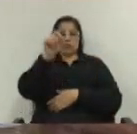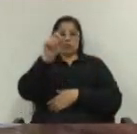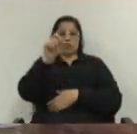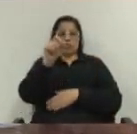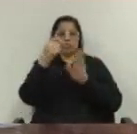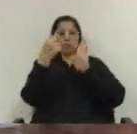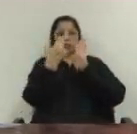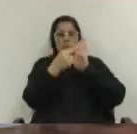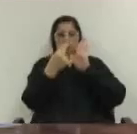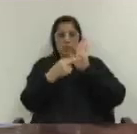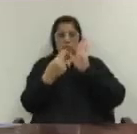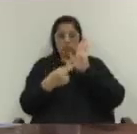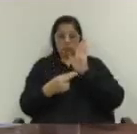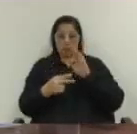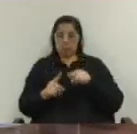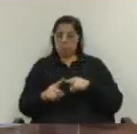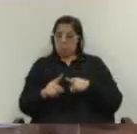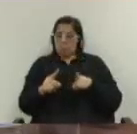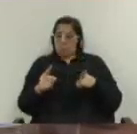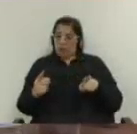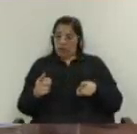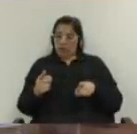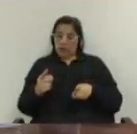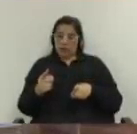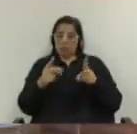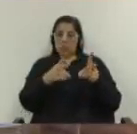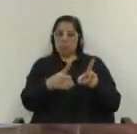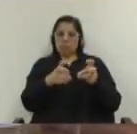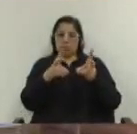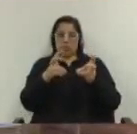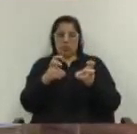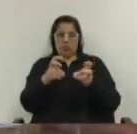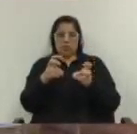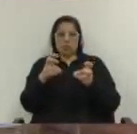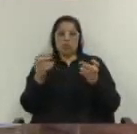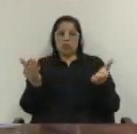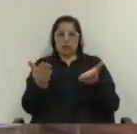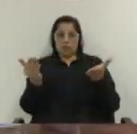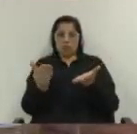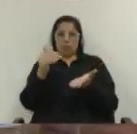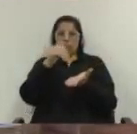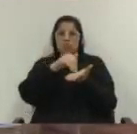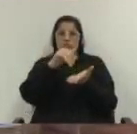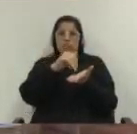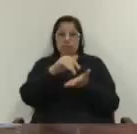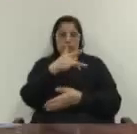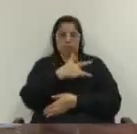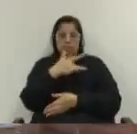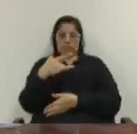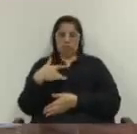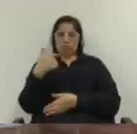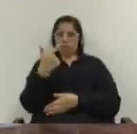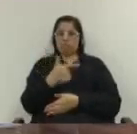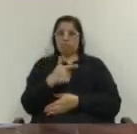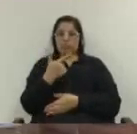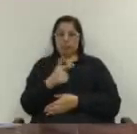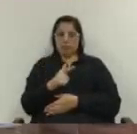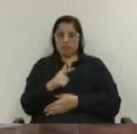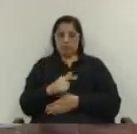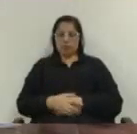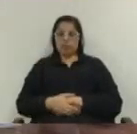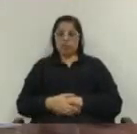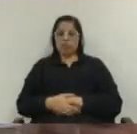assumidas, coisa que, notoriamente, o atual secretário da Saúde não as tem, o que por si